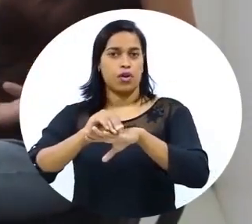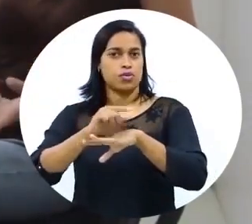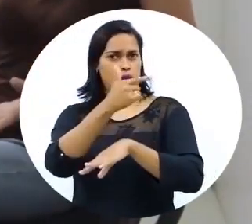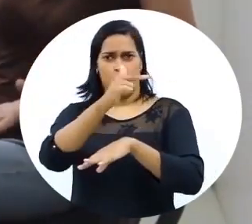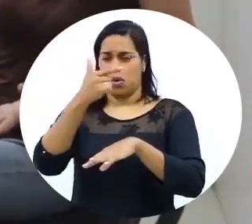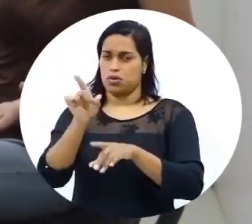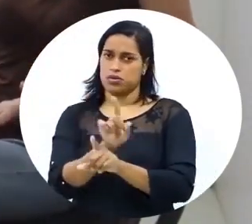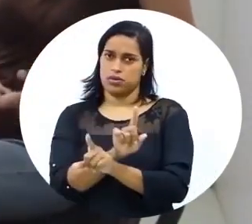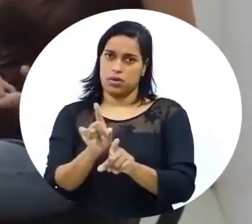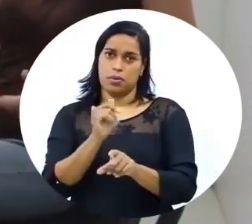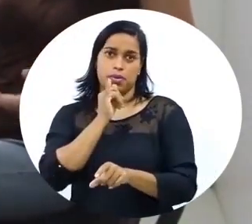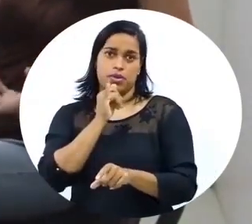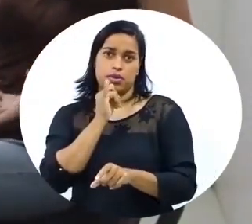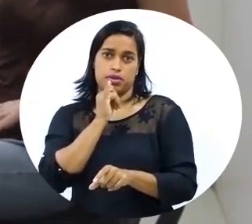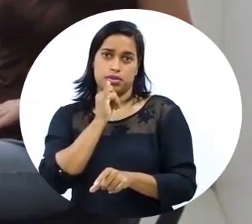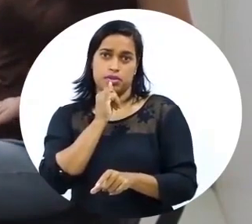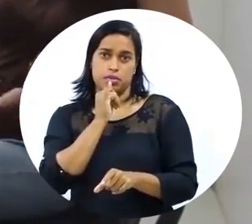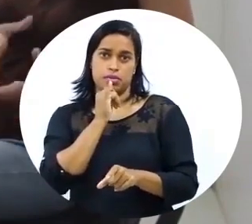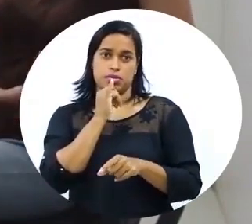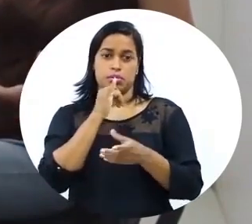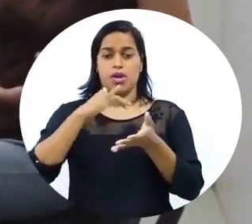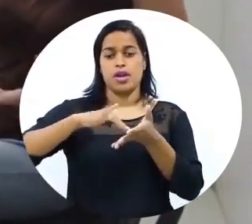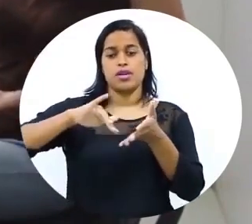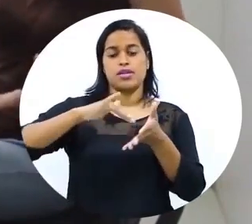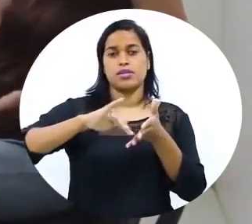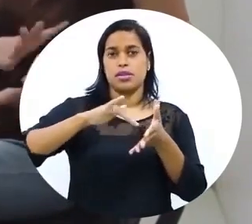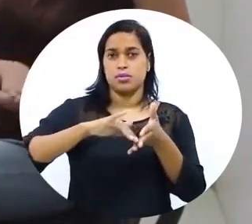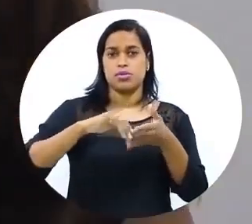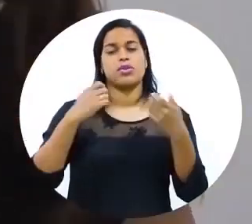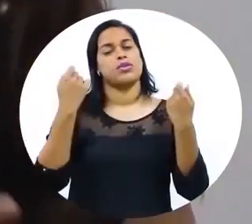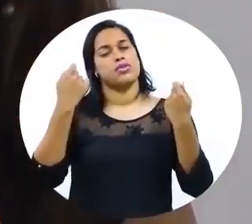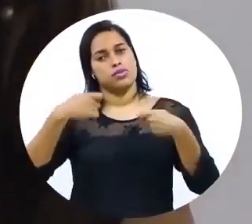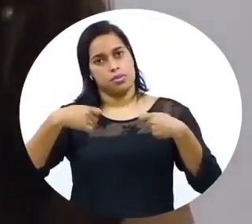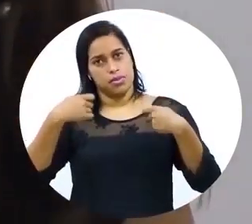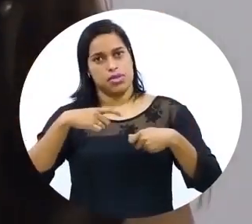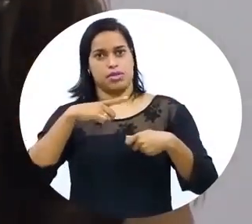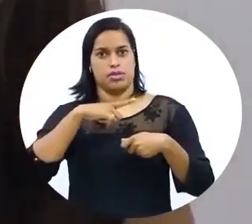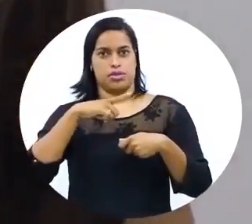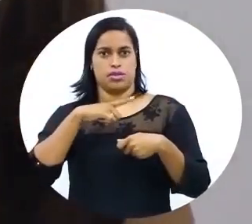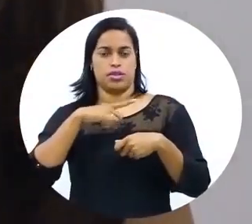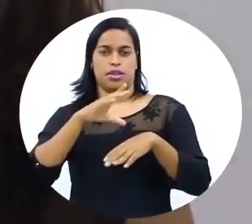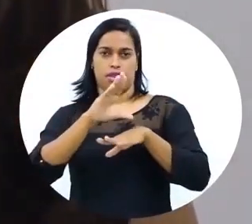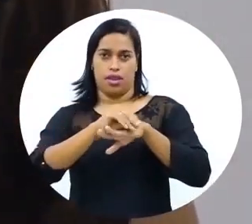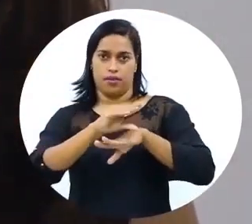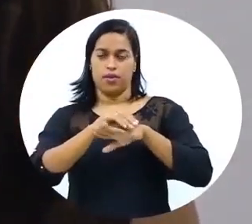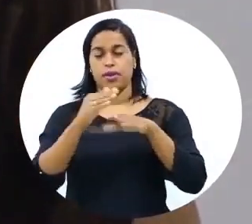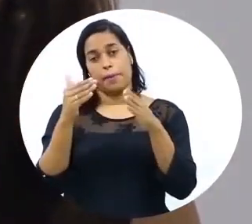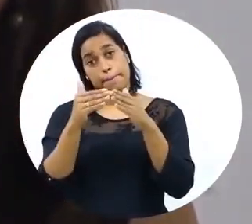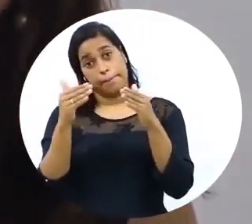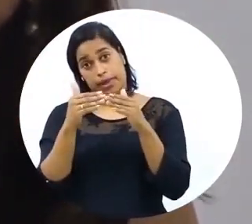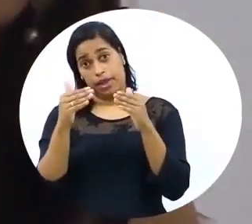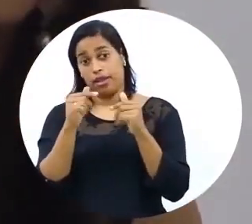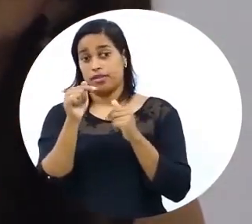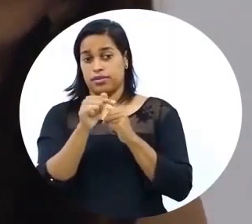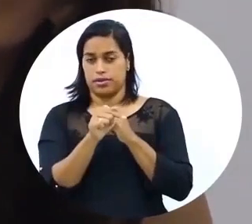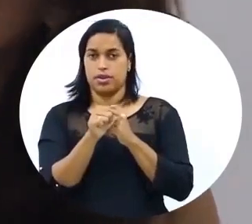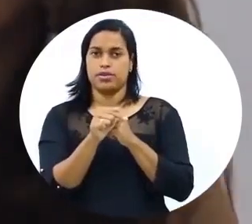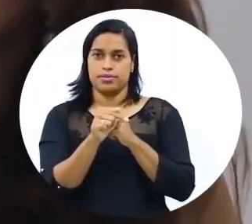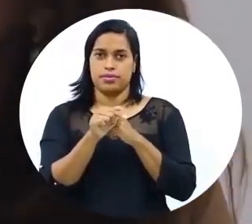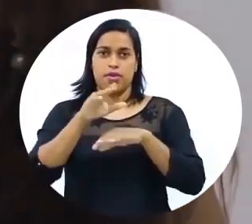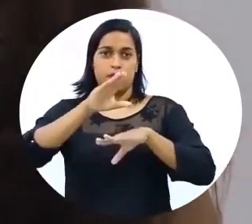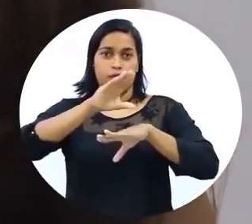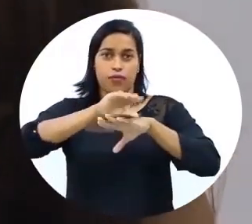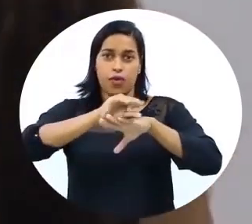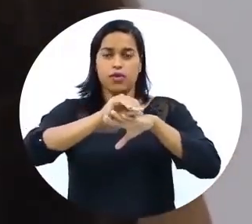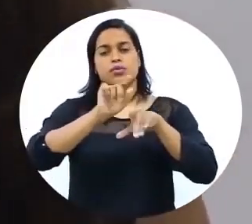não. A gente tem um exemplo, por exemplo, para uma recepcionista, para um promoter, né? A gente, normalmente as pessoas pedem, os recrutadores pedem